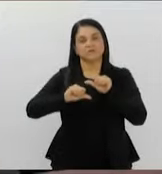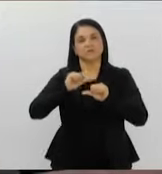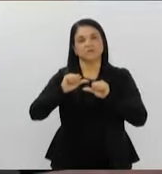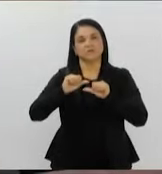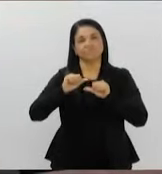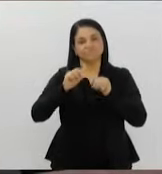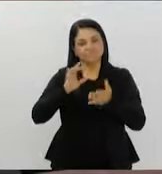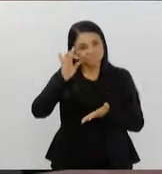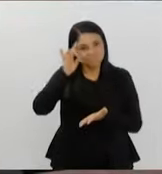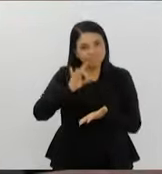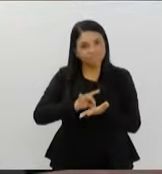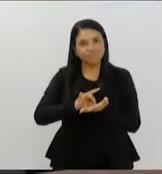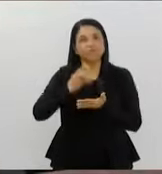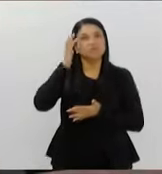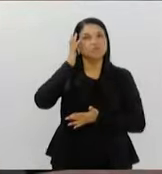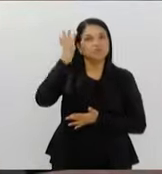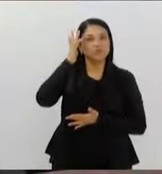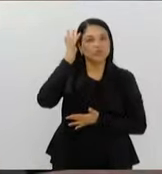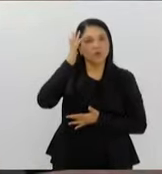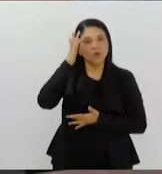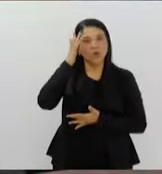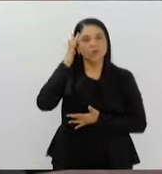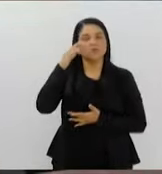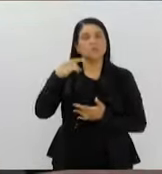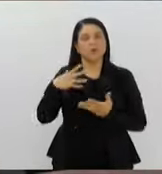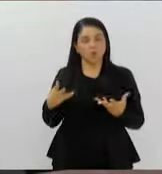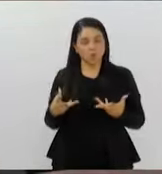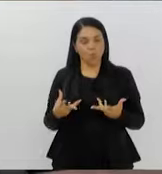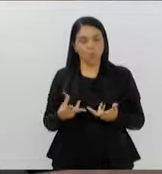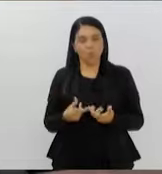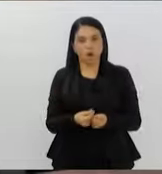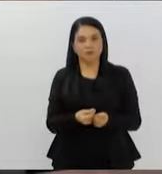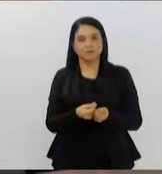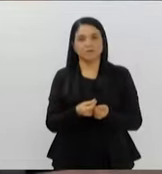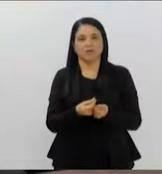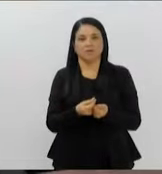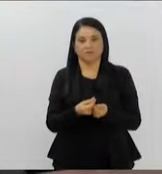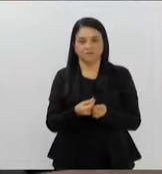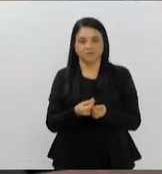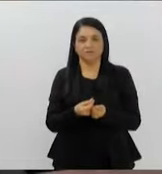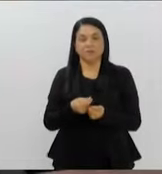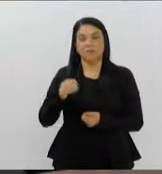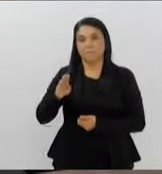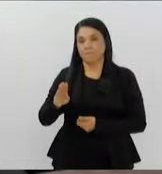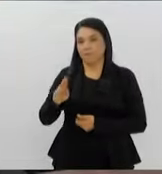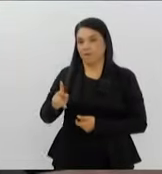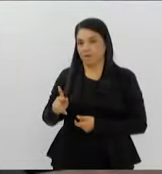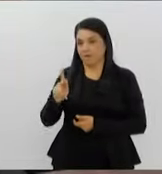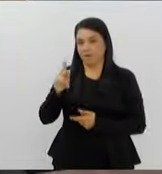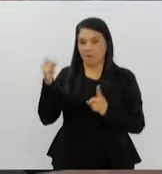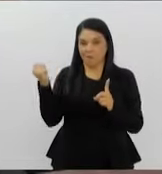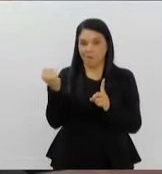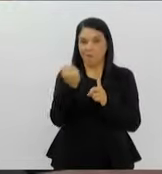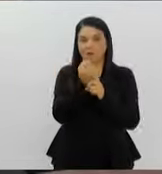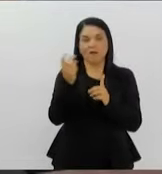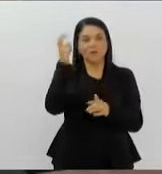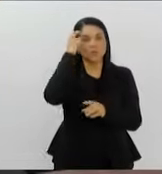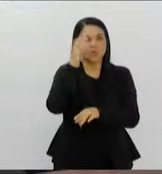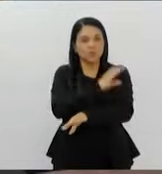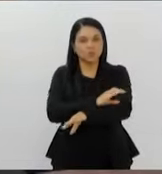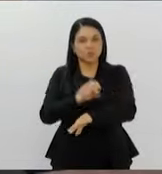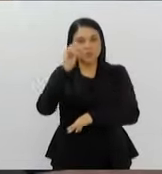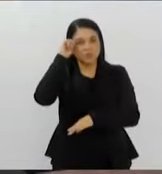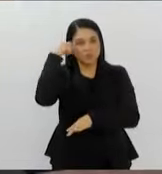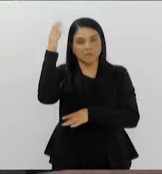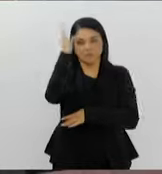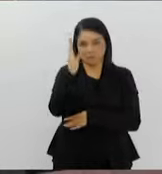de efetivação do sonho pelo seu ludismo, pela sua qualidade estética. BK é um marco da cultura negra